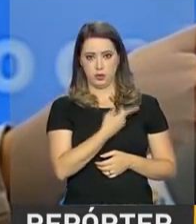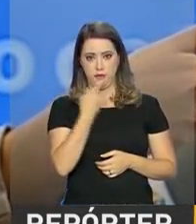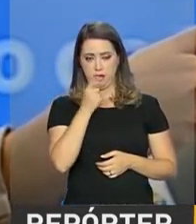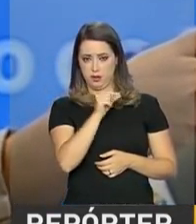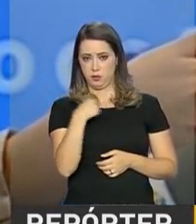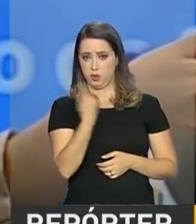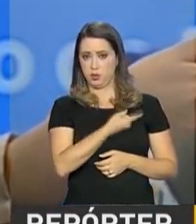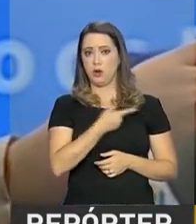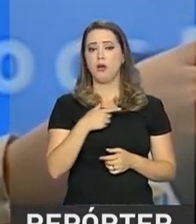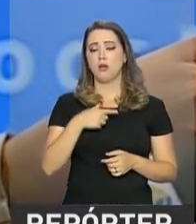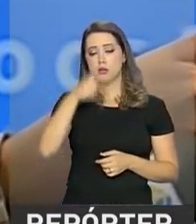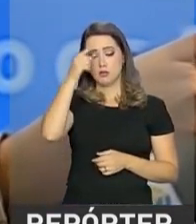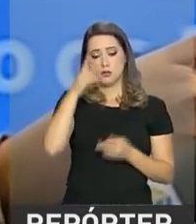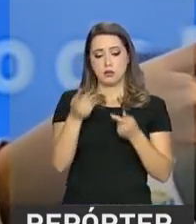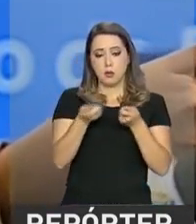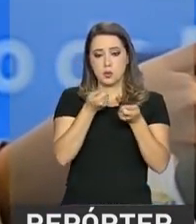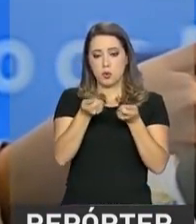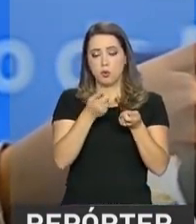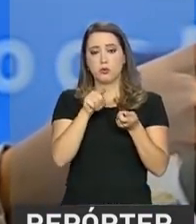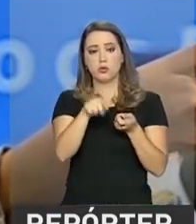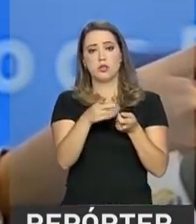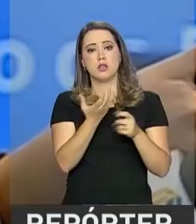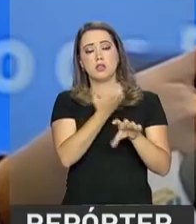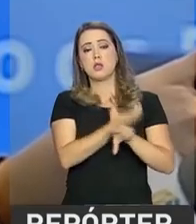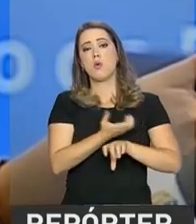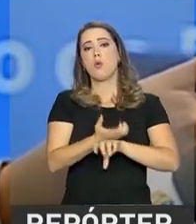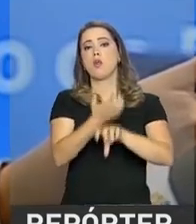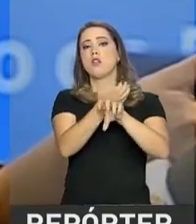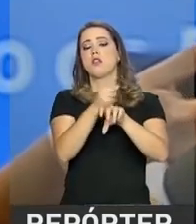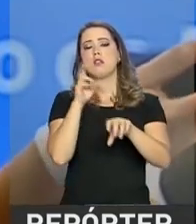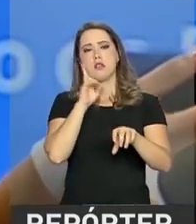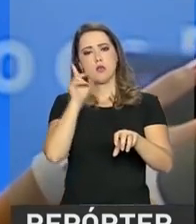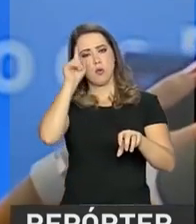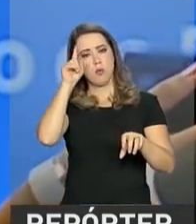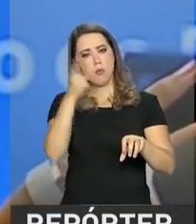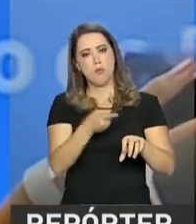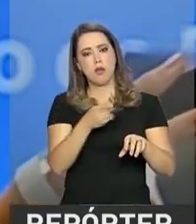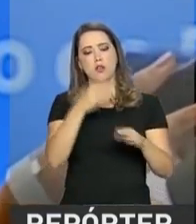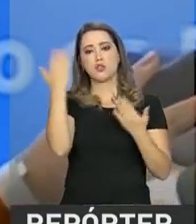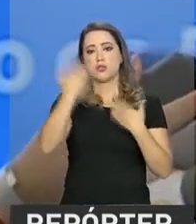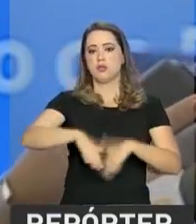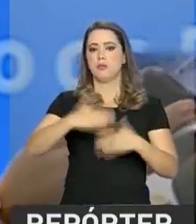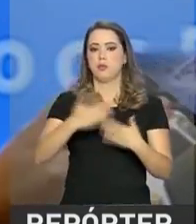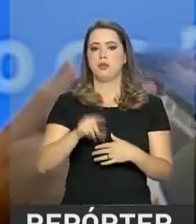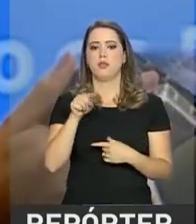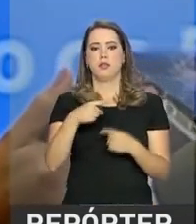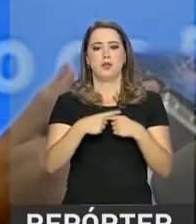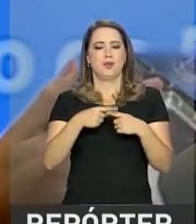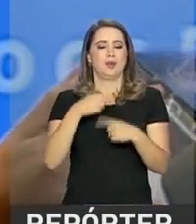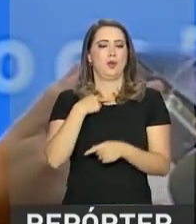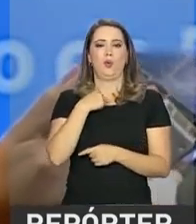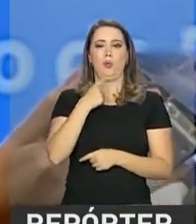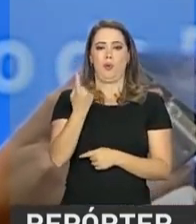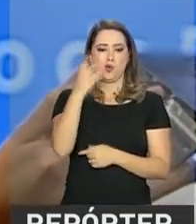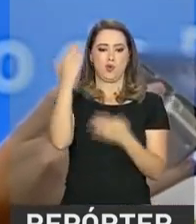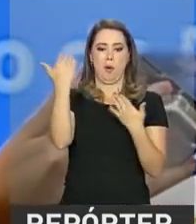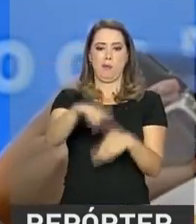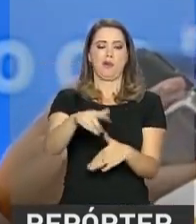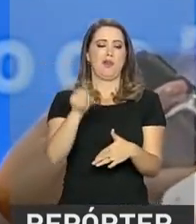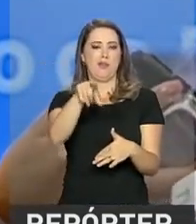avaliação a avaliação não tem autonomia principalmente avaliação em larga escala não é ela que determina o